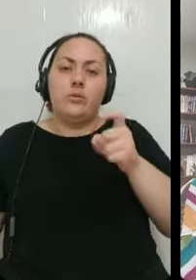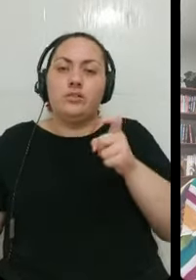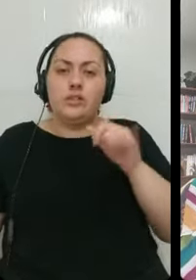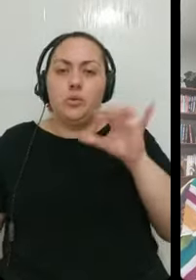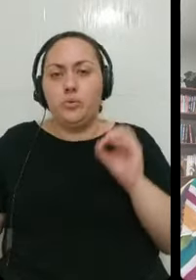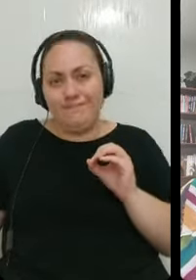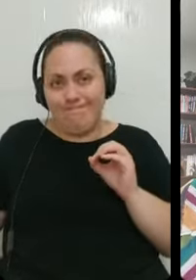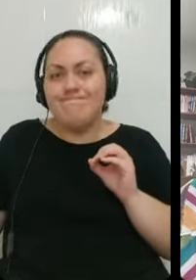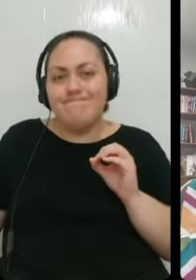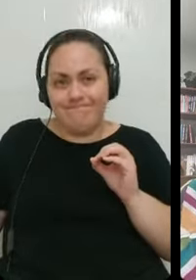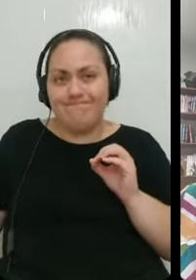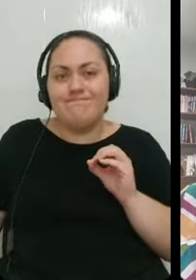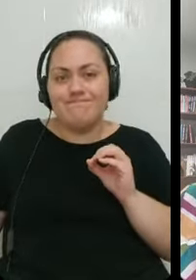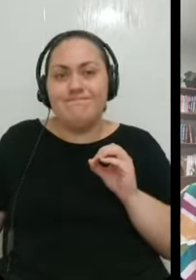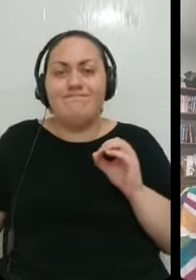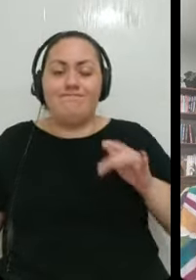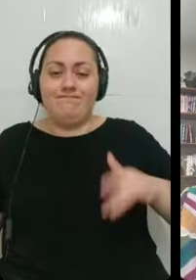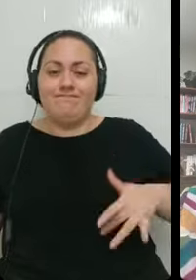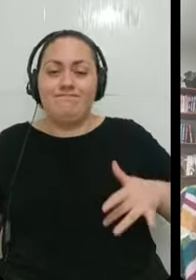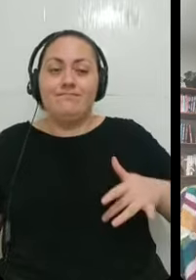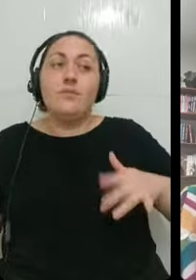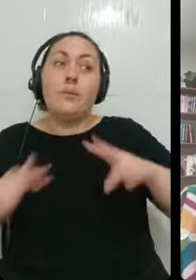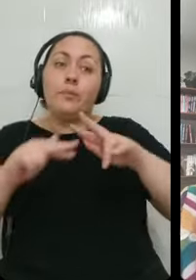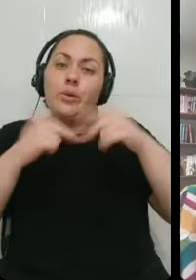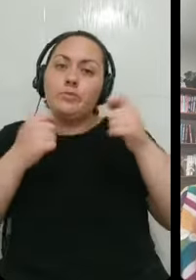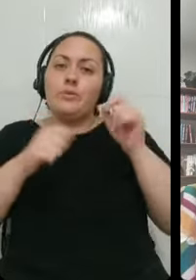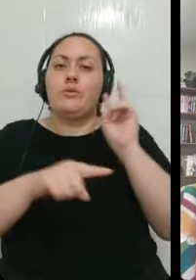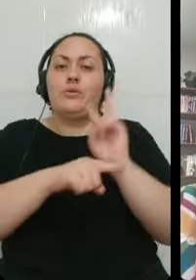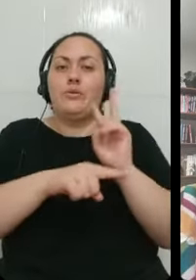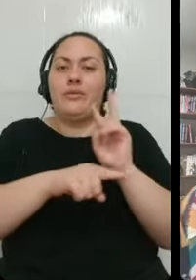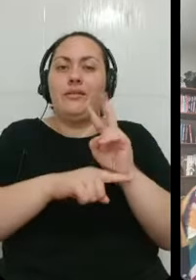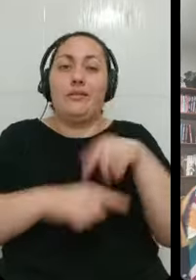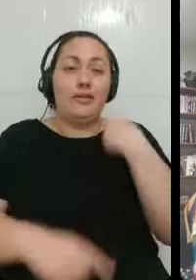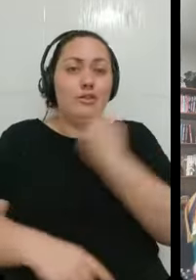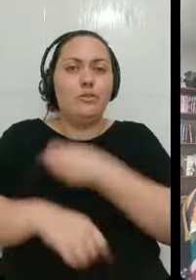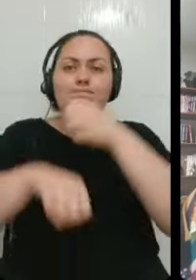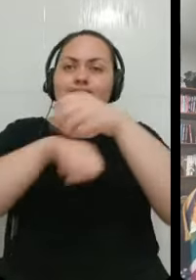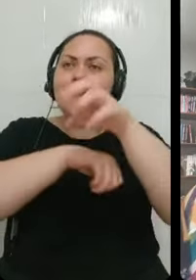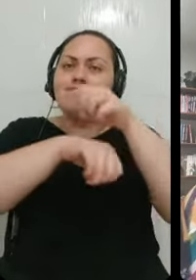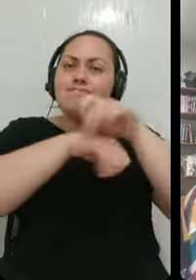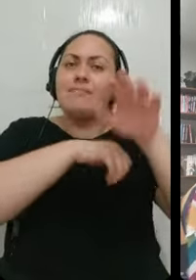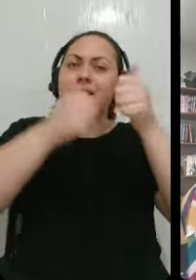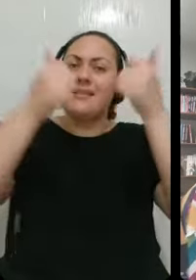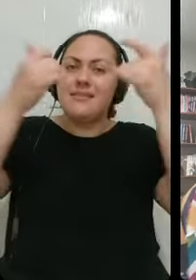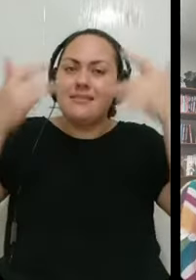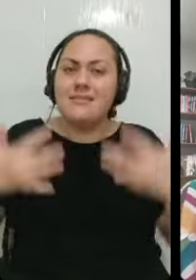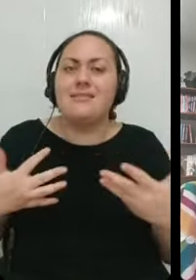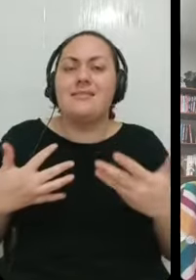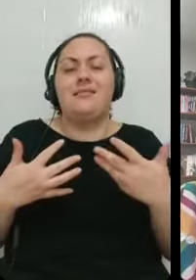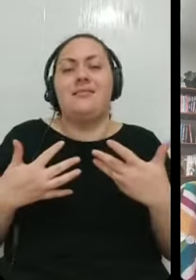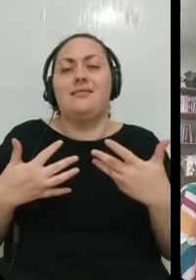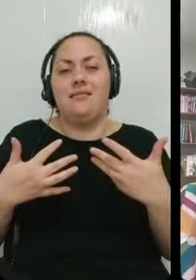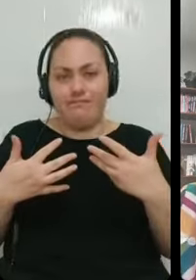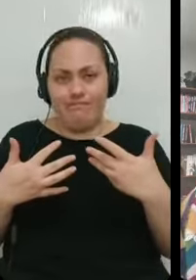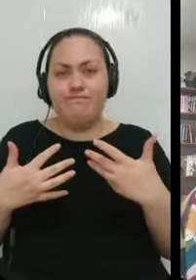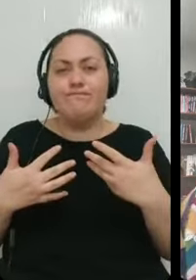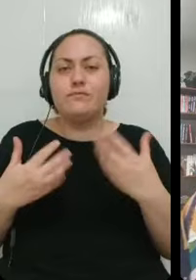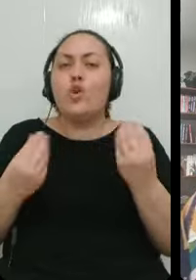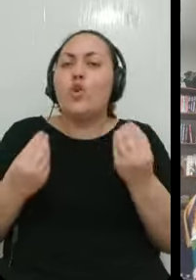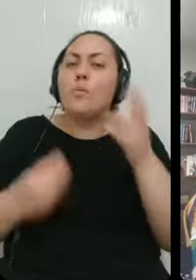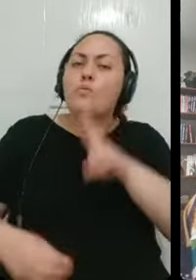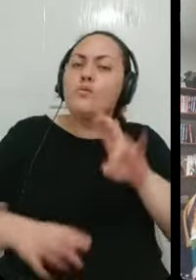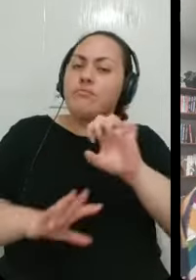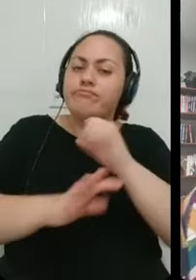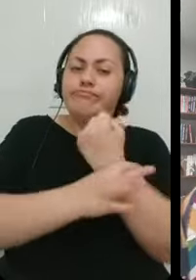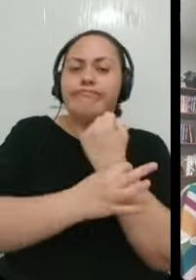Então, é algo que a gente também tem trazido, né? Como forma de uso seguro e correto, né?